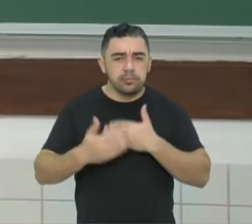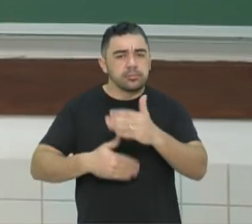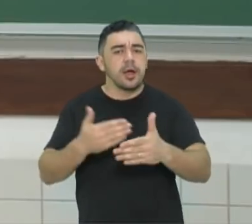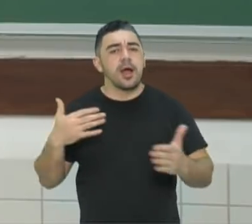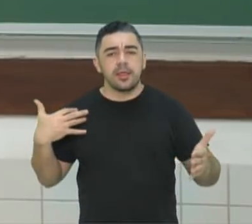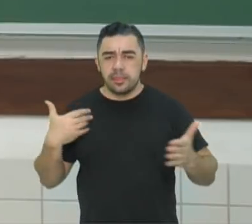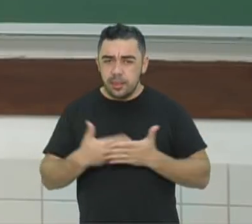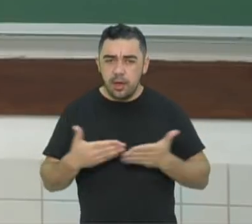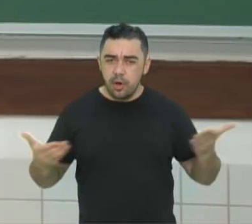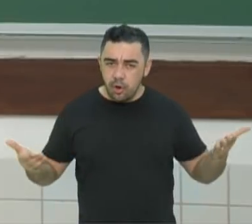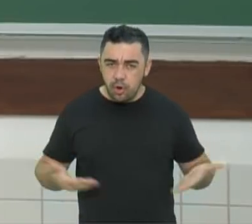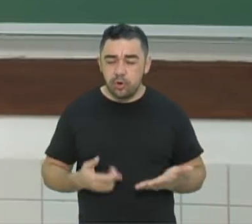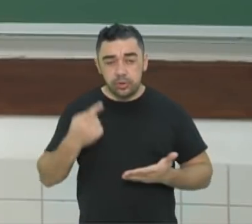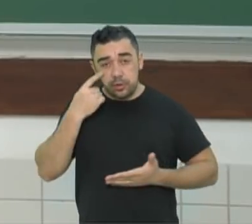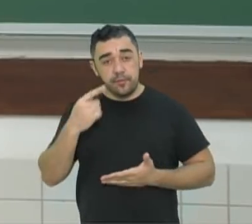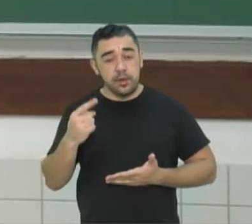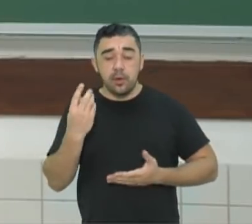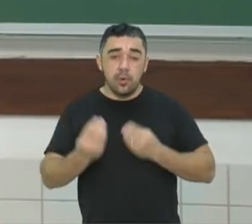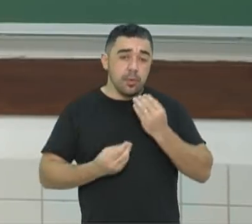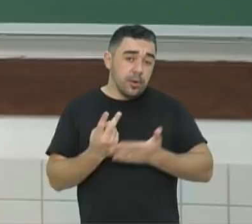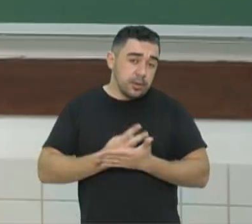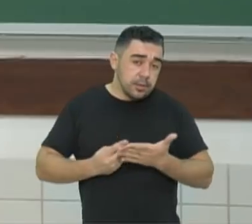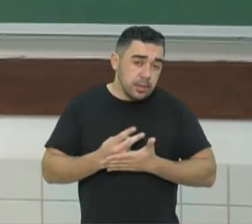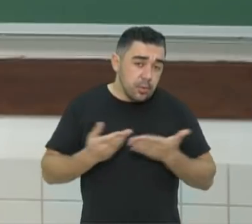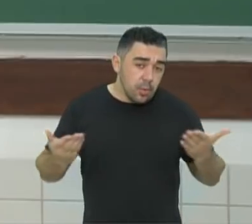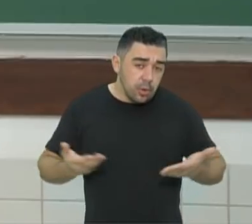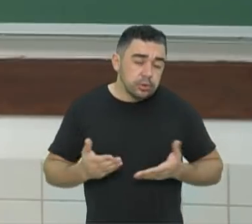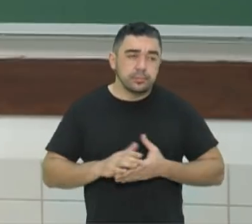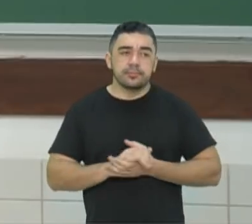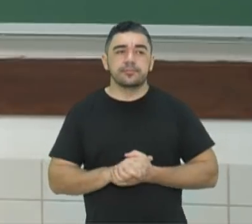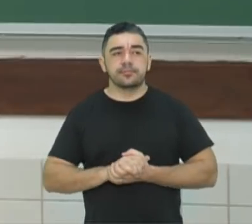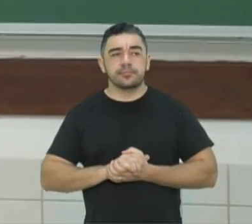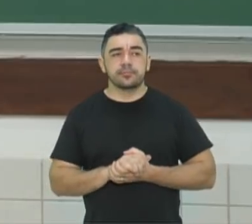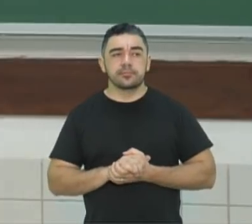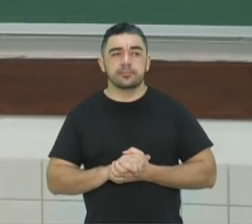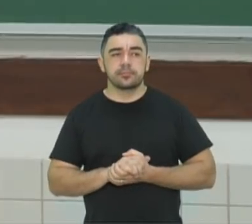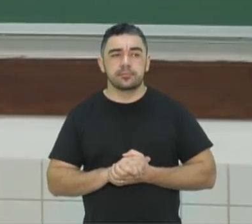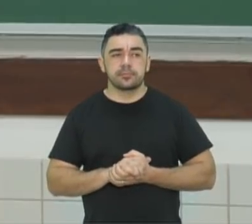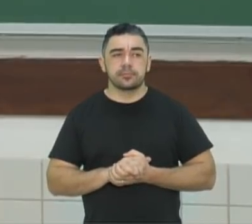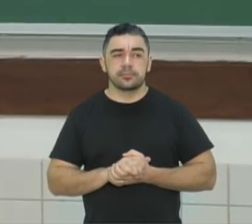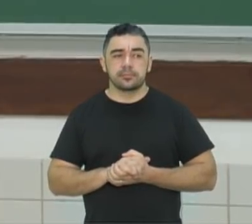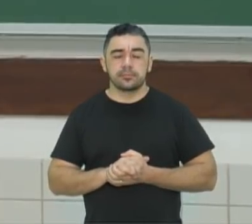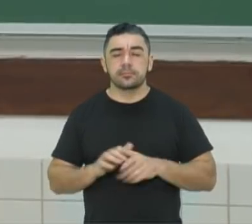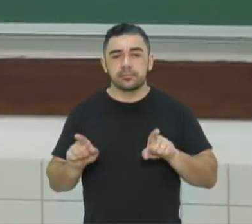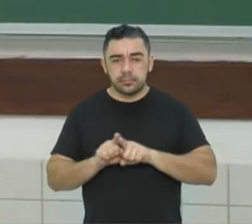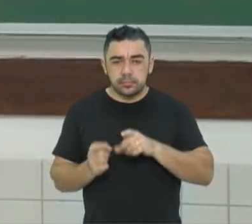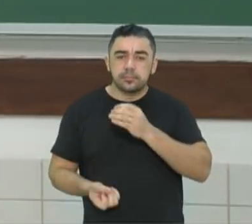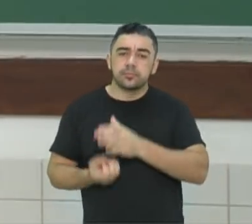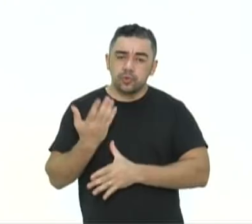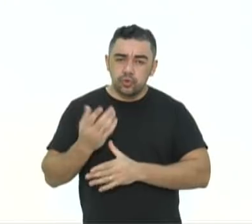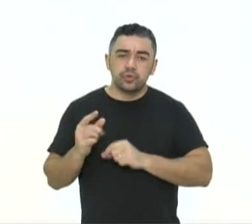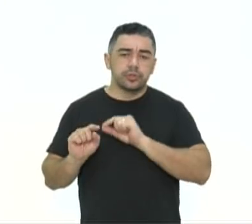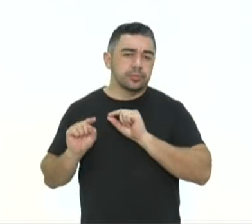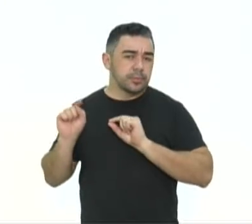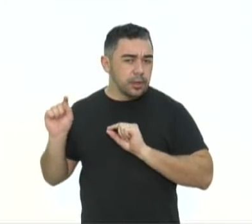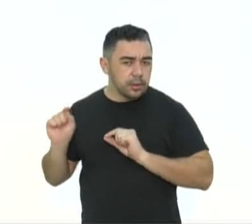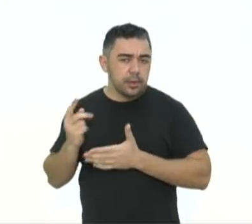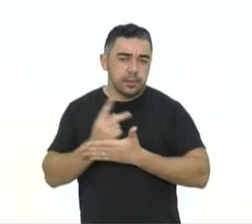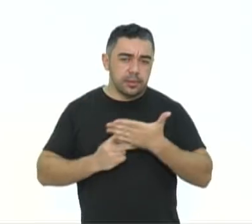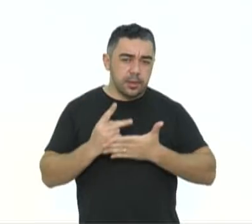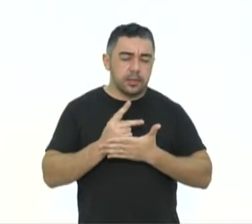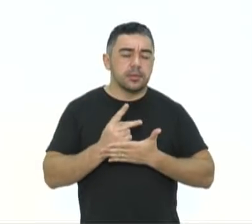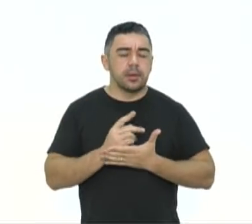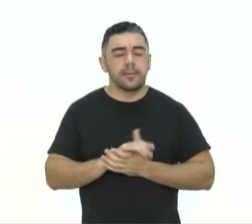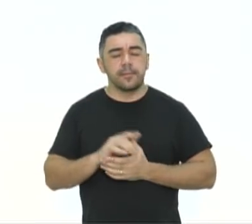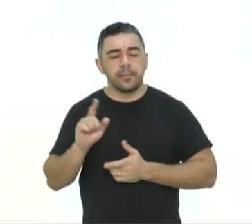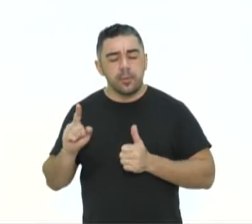nós vemos os desenhos atuais como eles estão, tá? Ainda sobre esse surgimento da animação, o